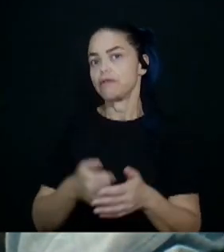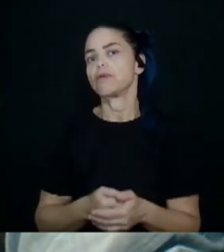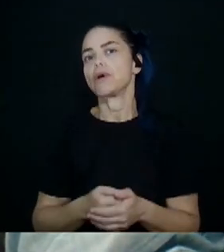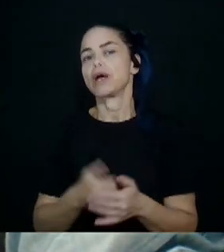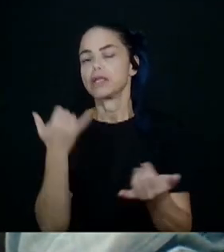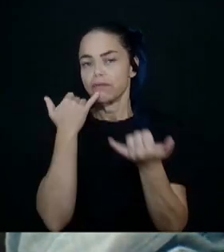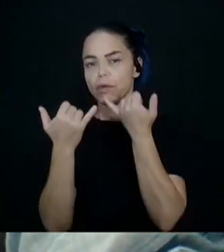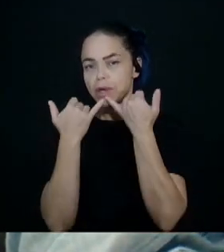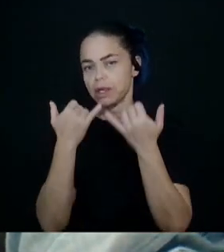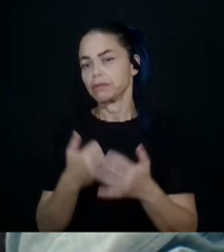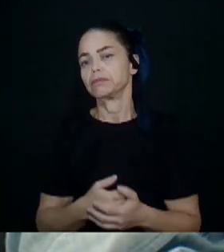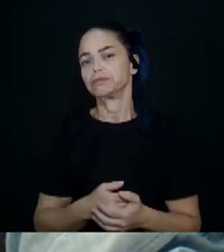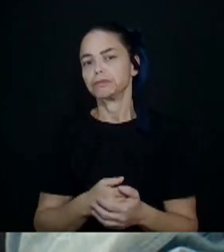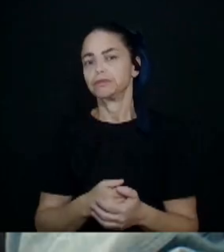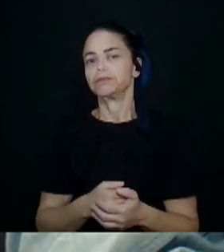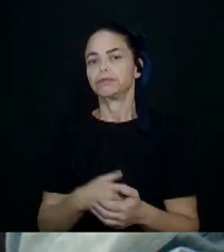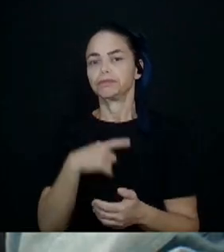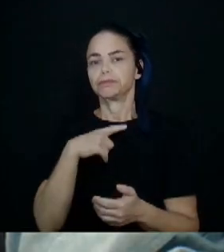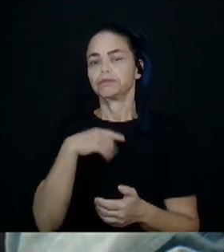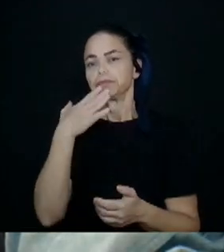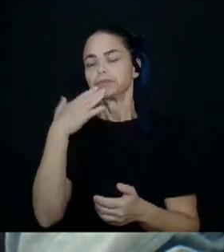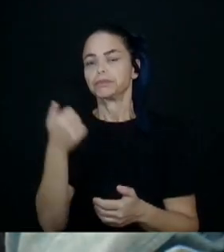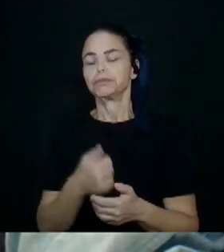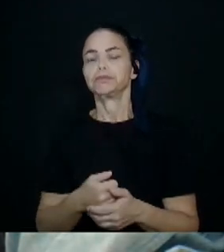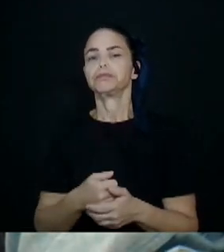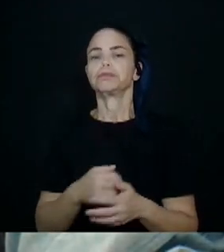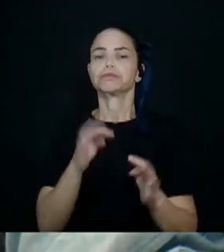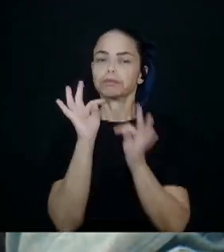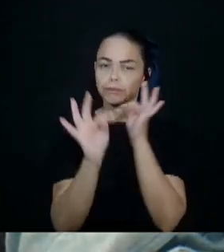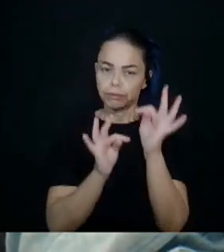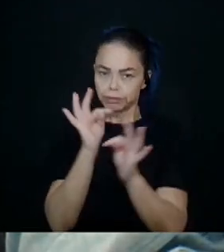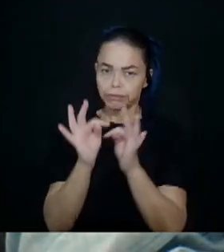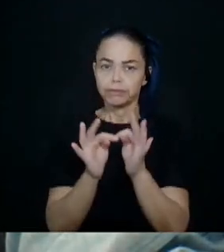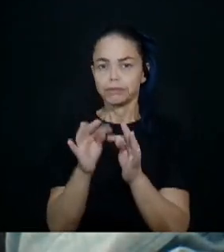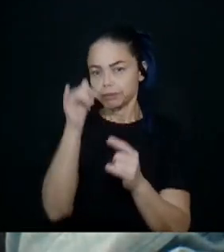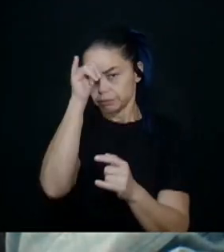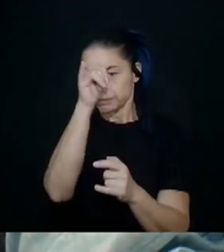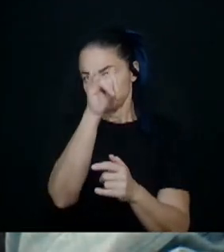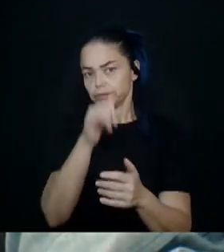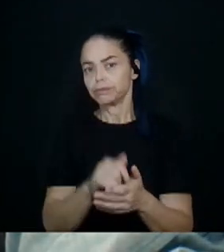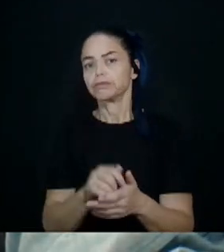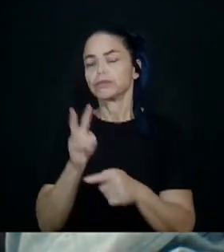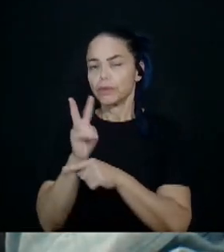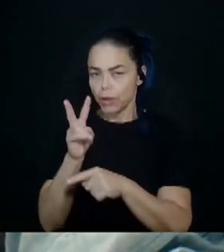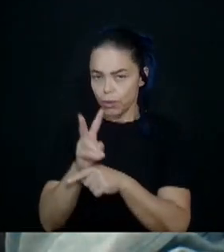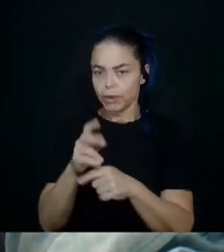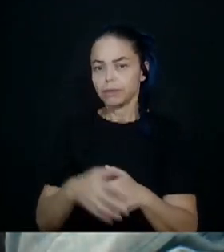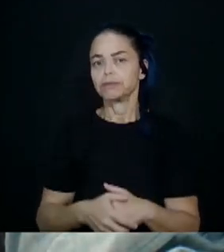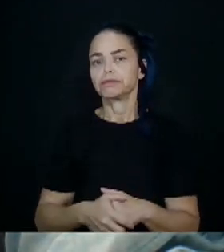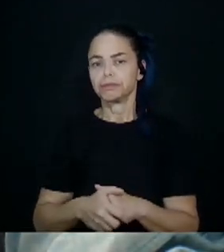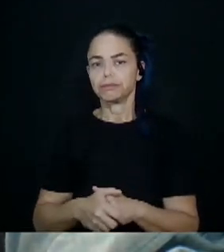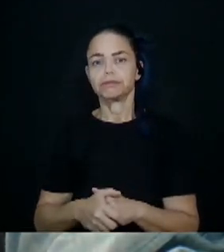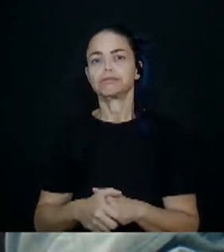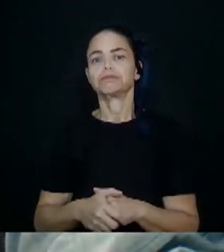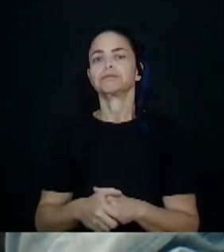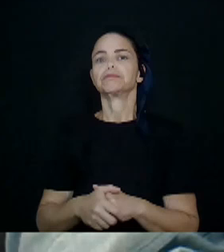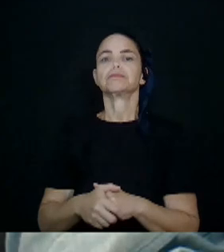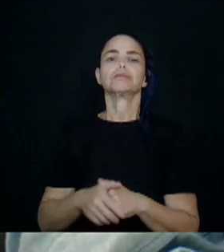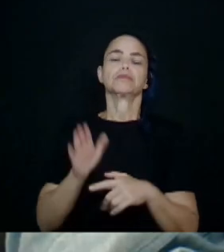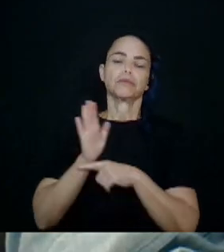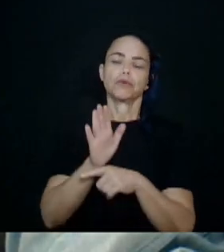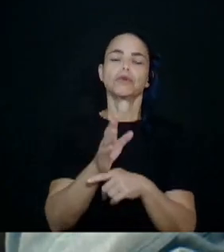a melhorar. Então, olhar para a terapia como preventivo. Terapia é prevenção, né? E é prevenção, assim, para a vida